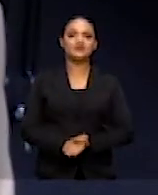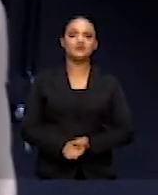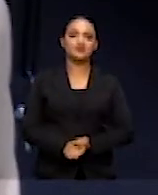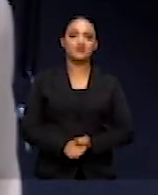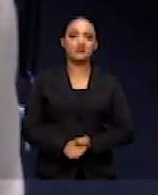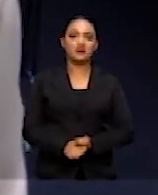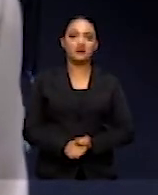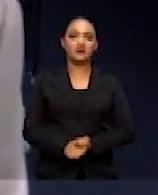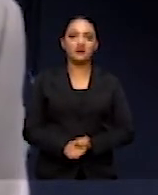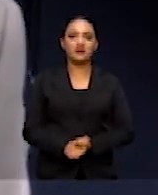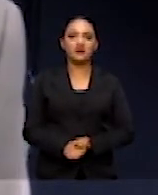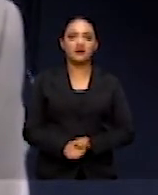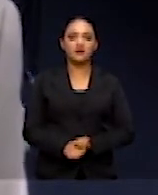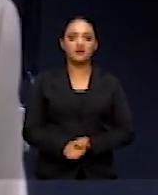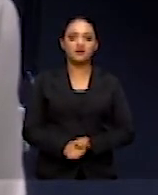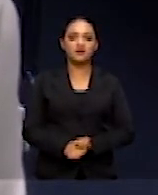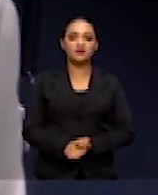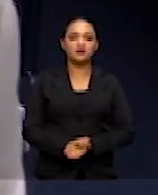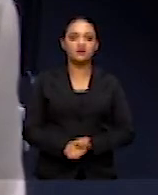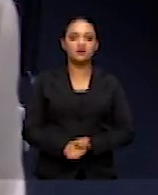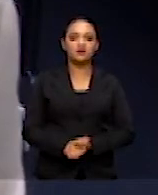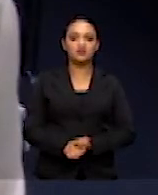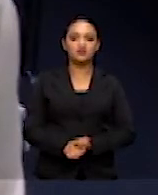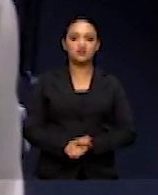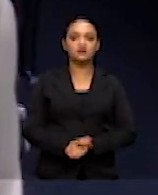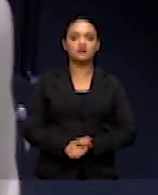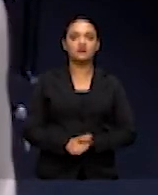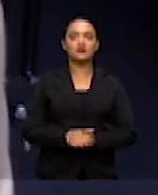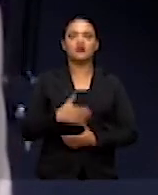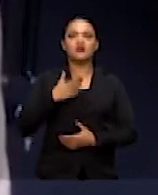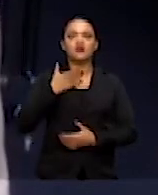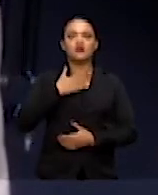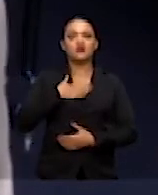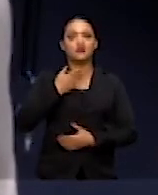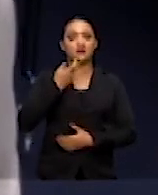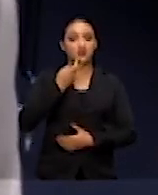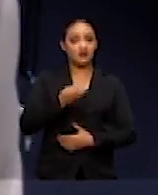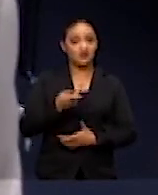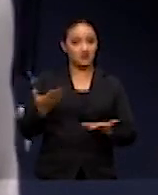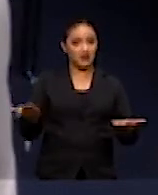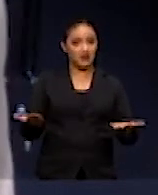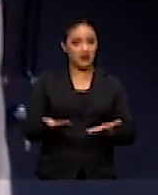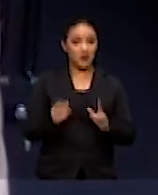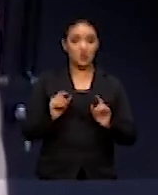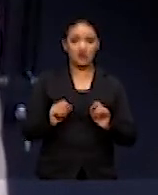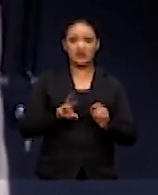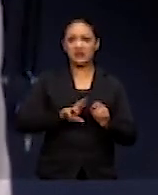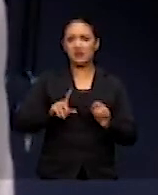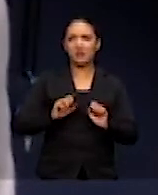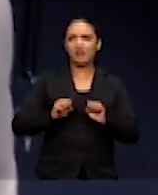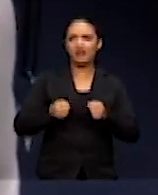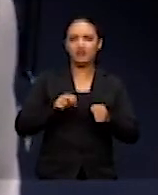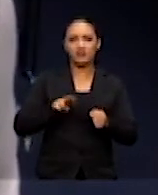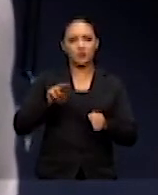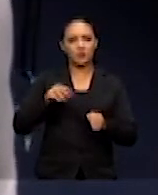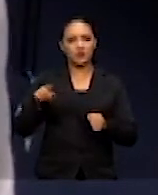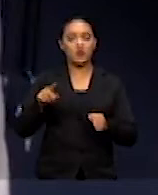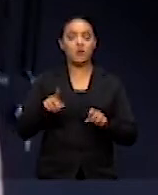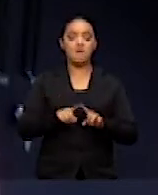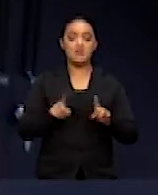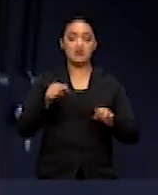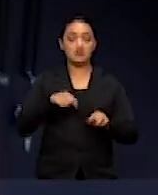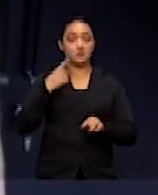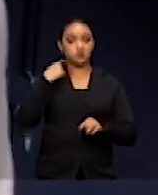fala aqui não é para expor as razões jurídicas da União. Seja porque a Advocacia Geral da União